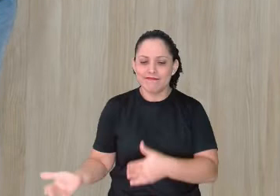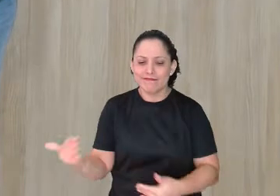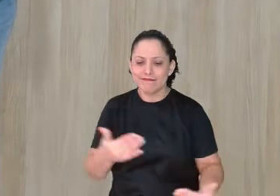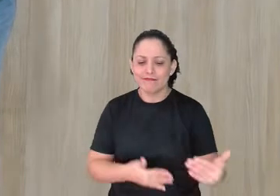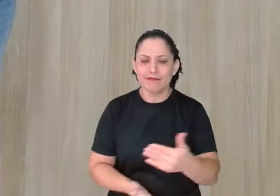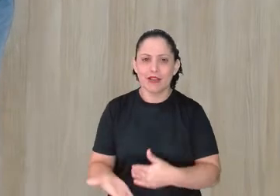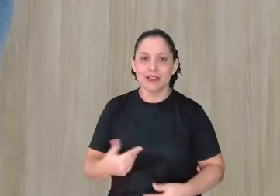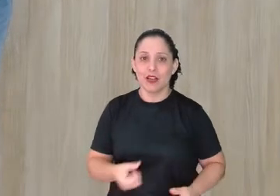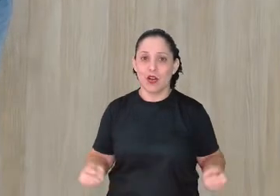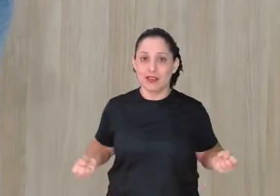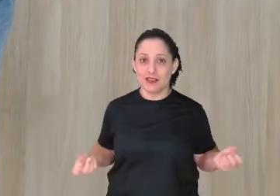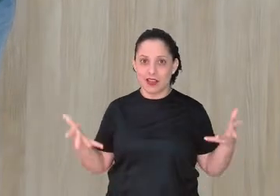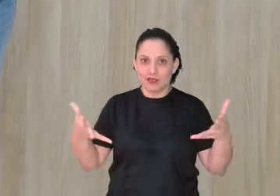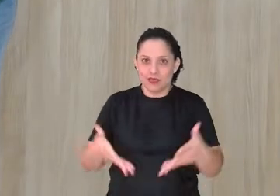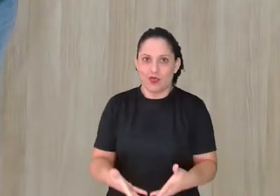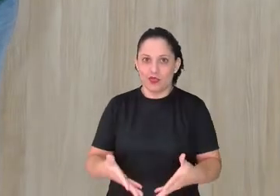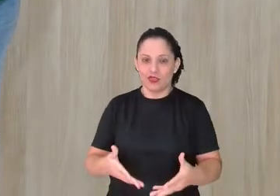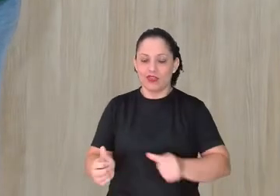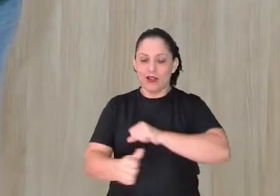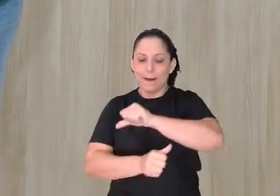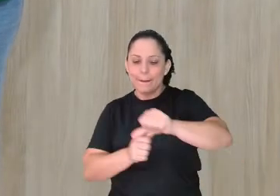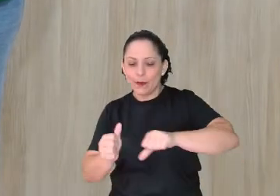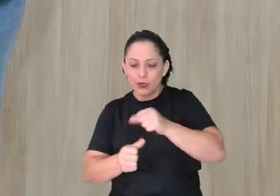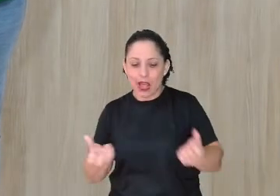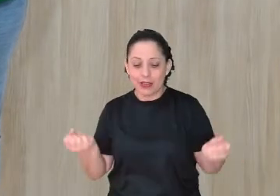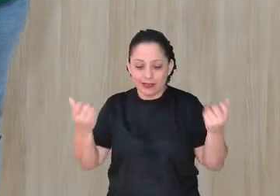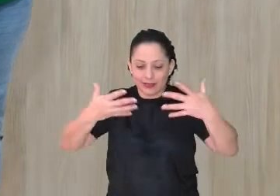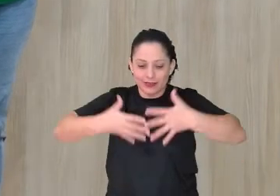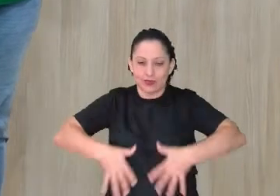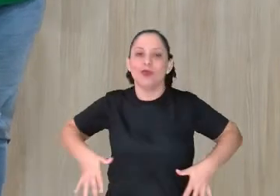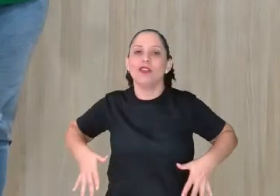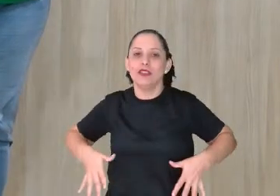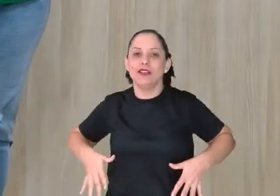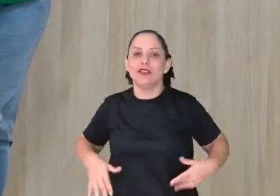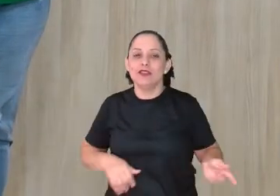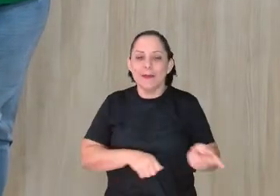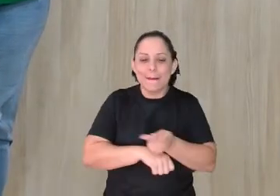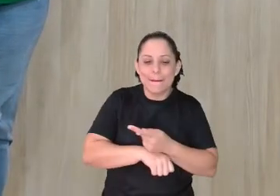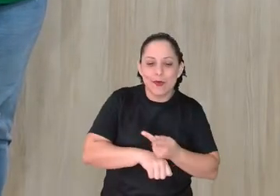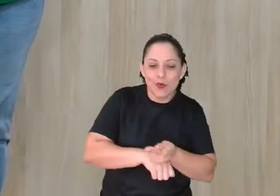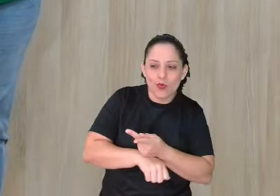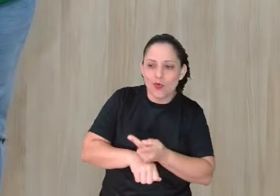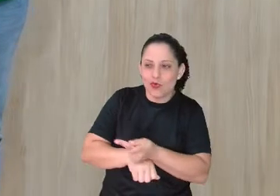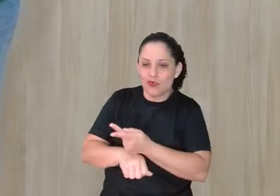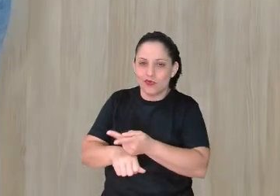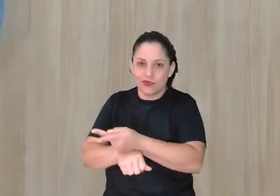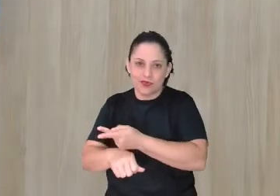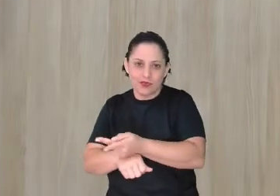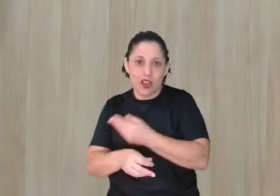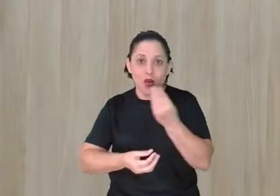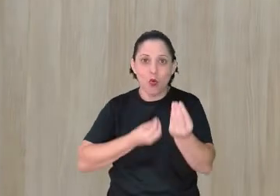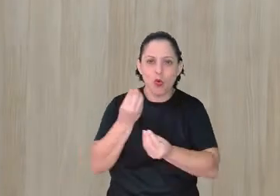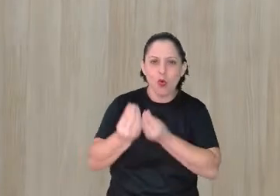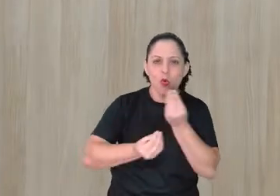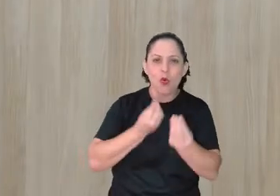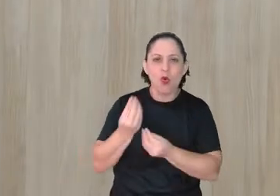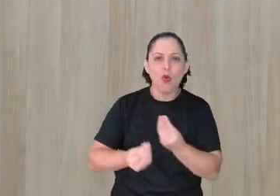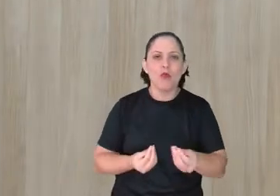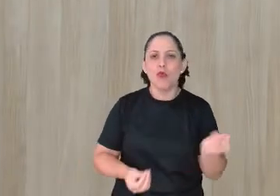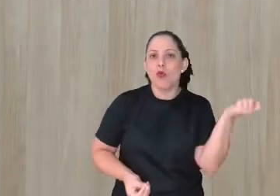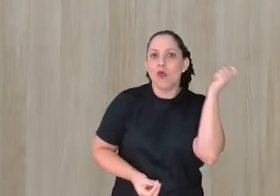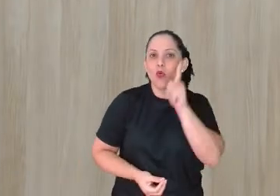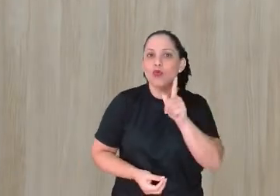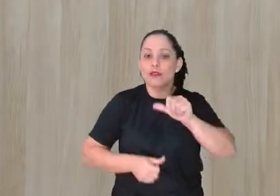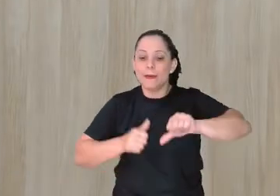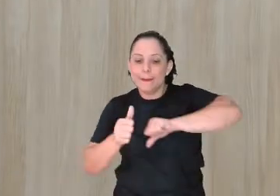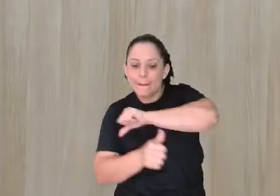as suas ações elas vão mudando naturalmente, né? Exato. Você busca como que você pode